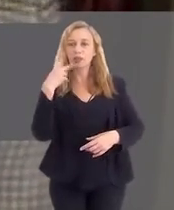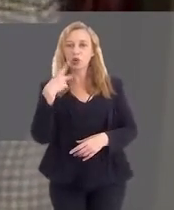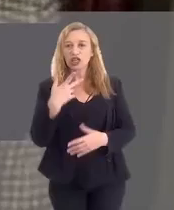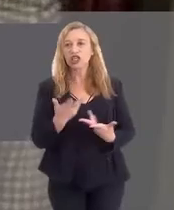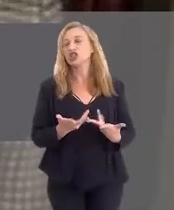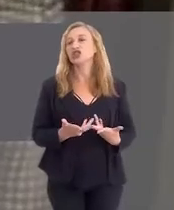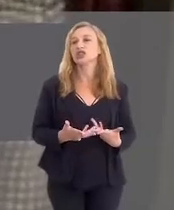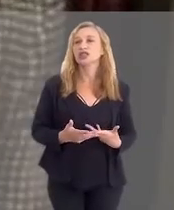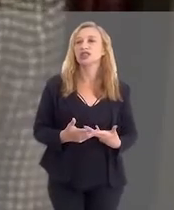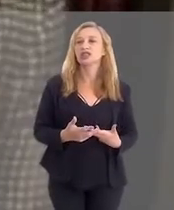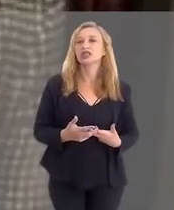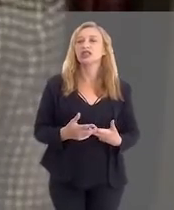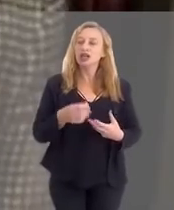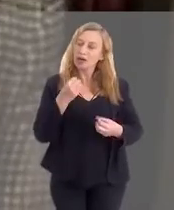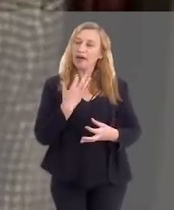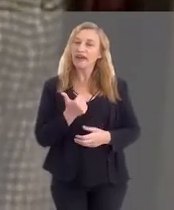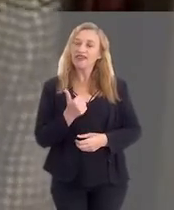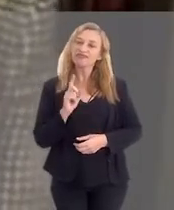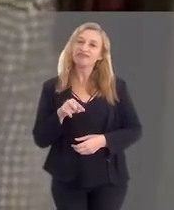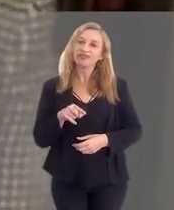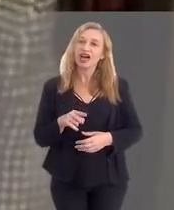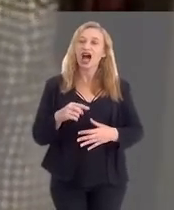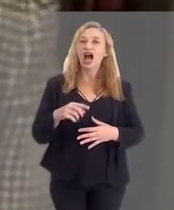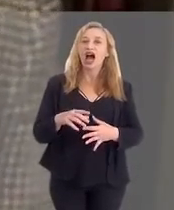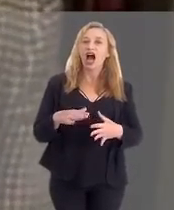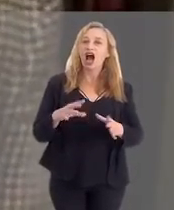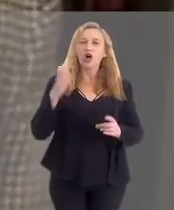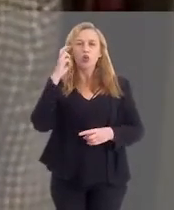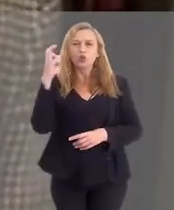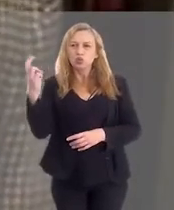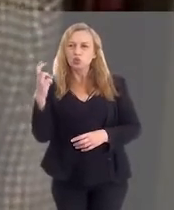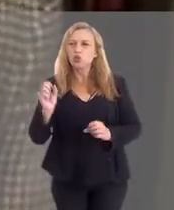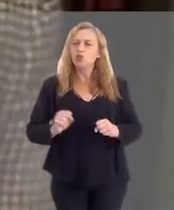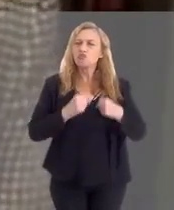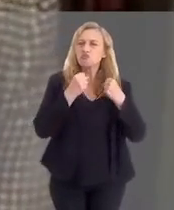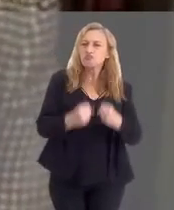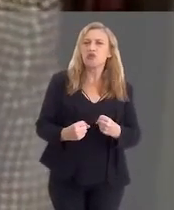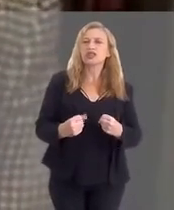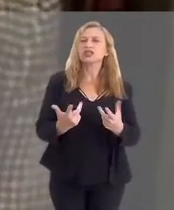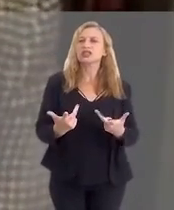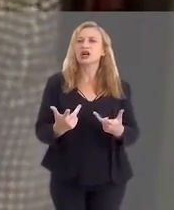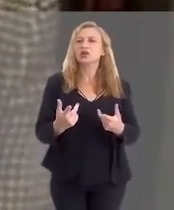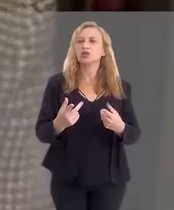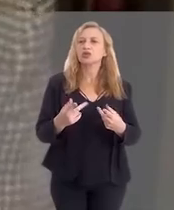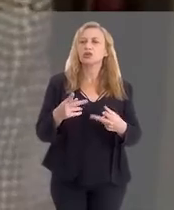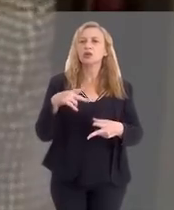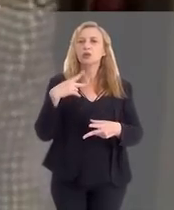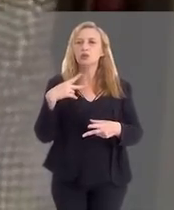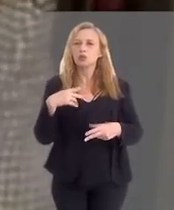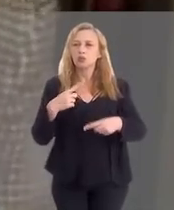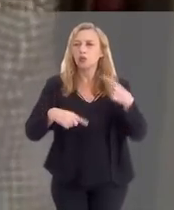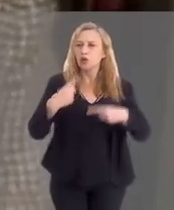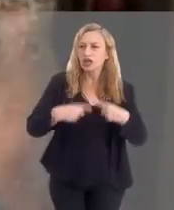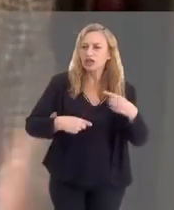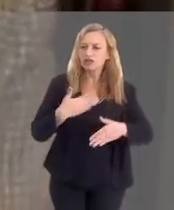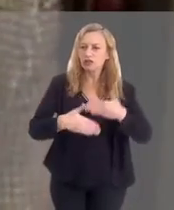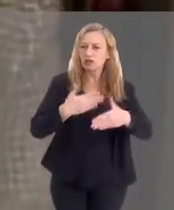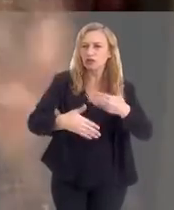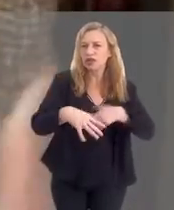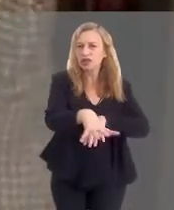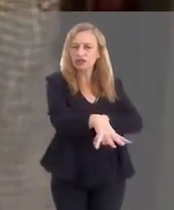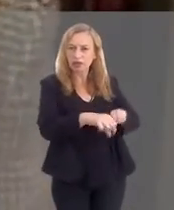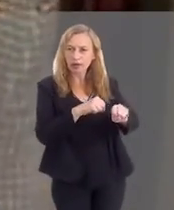e acho que é bem isso, assim, a cultura como esse potencial político de desenvolvimento,